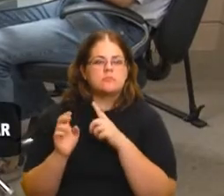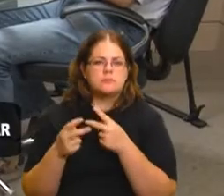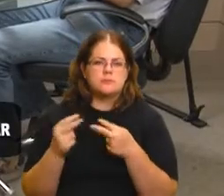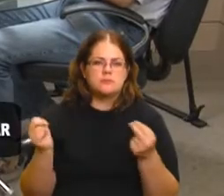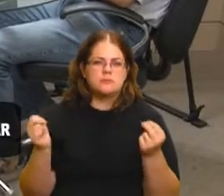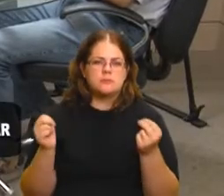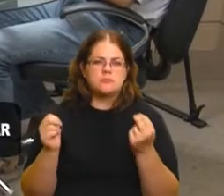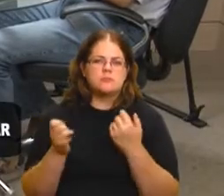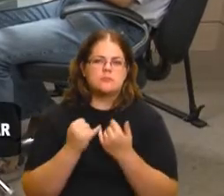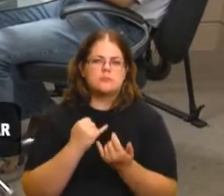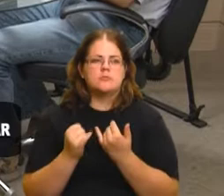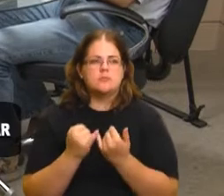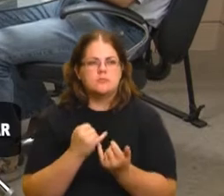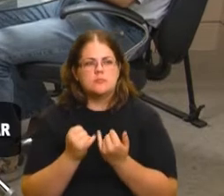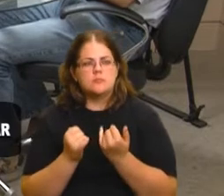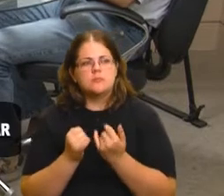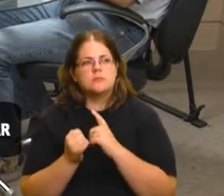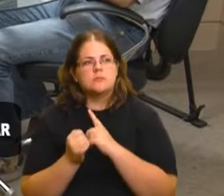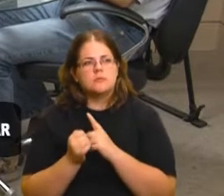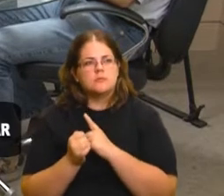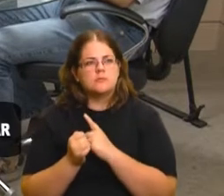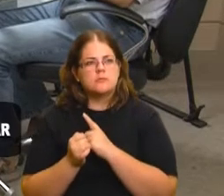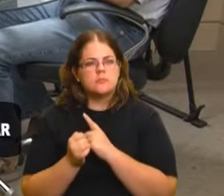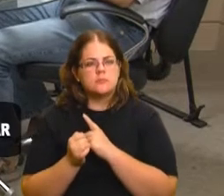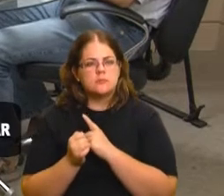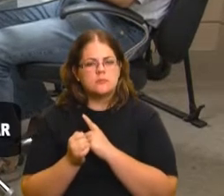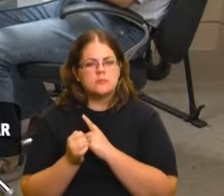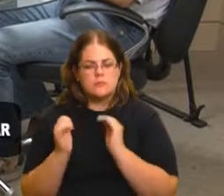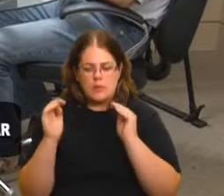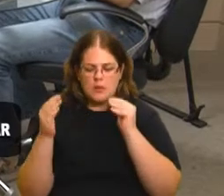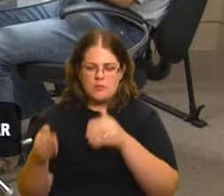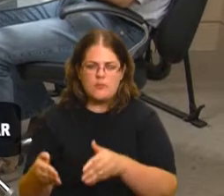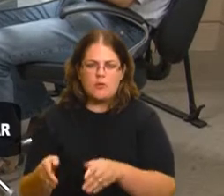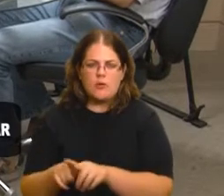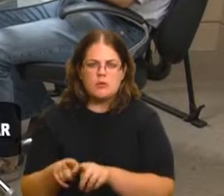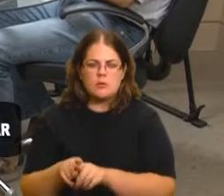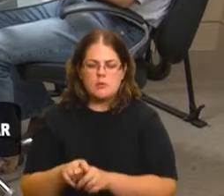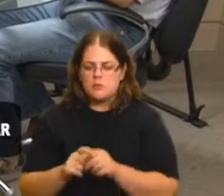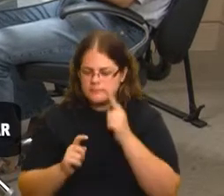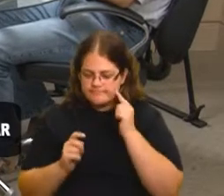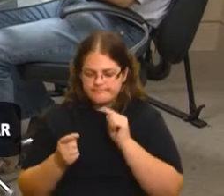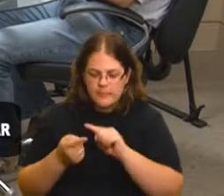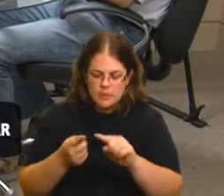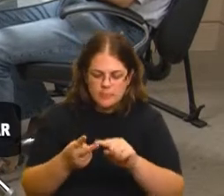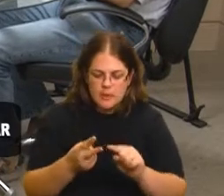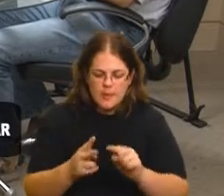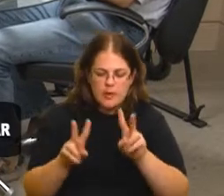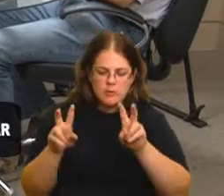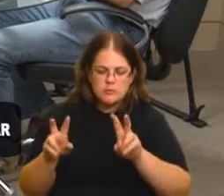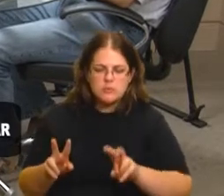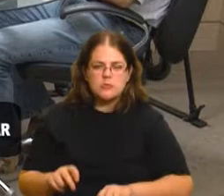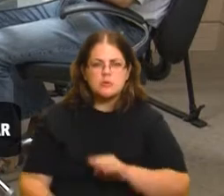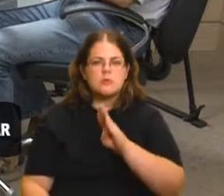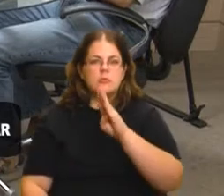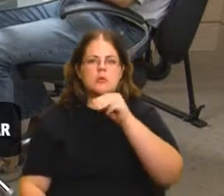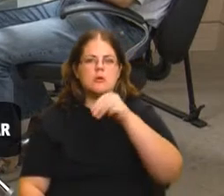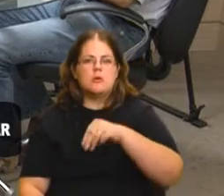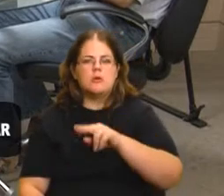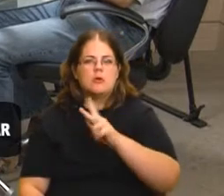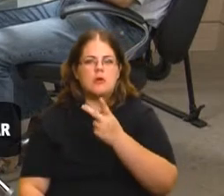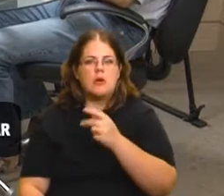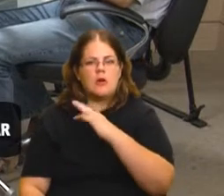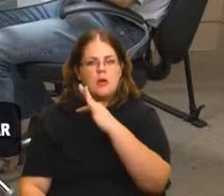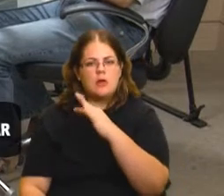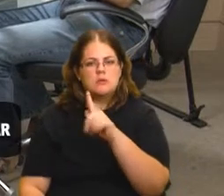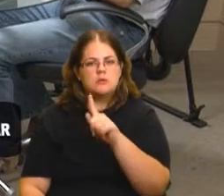de instrumentos de poupança forçada que eram canalizados para determinados investimentos, como foi o BNH, como foi